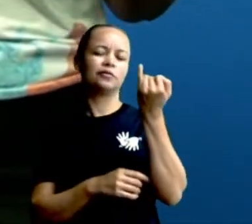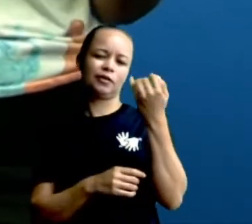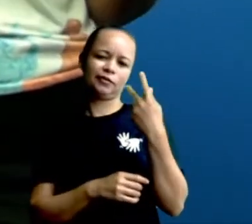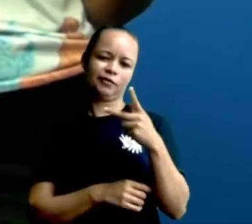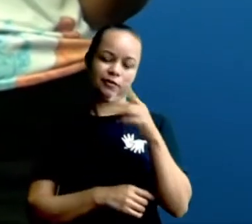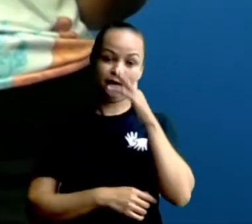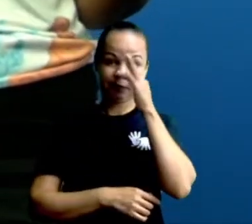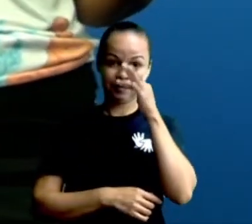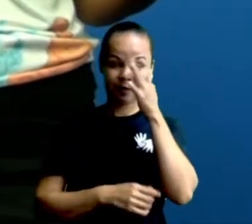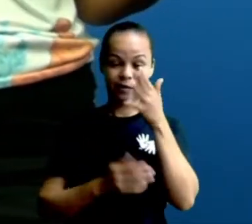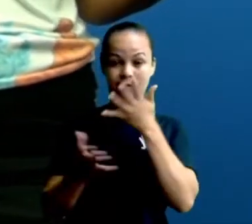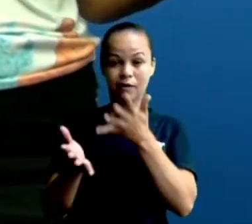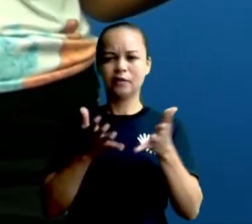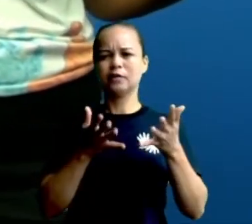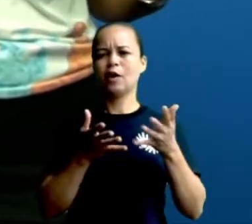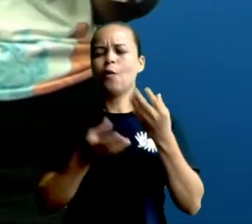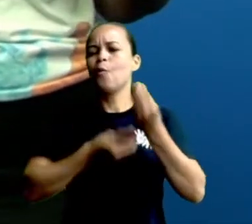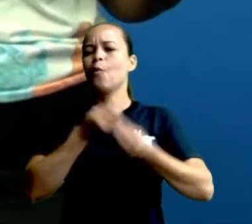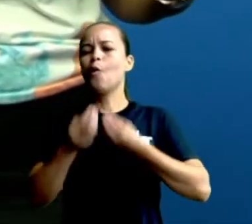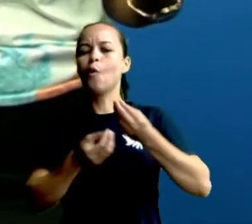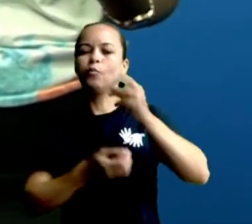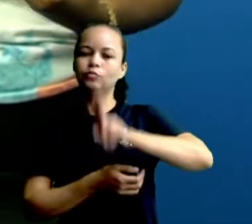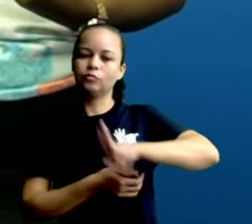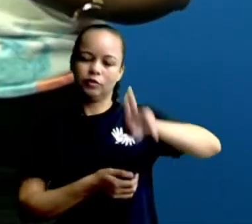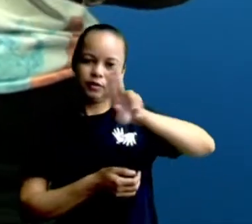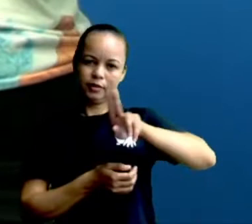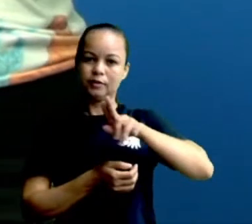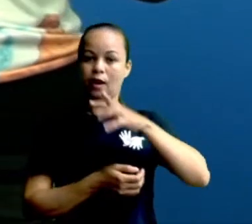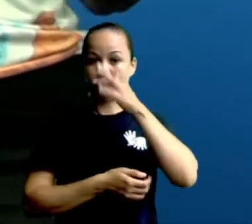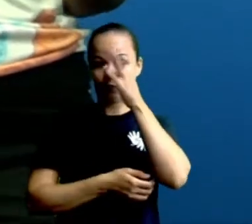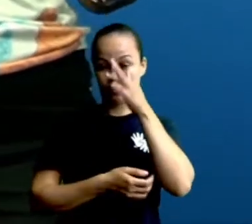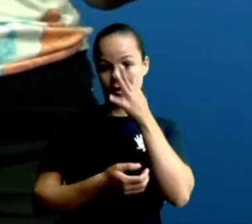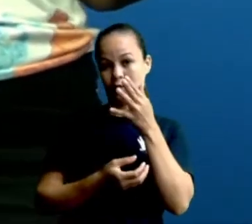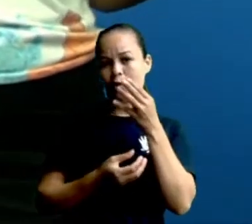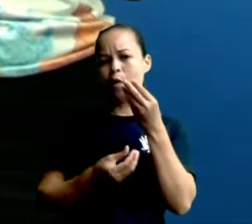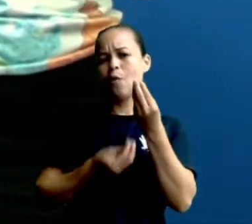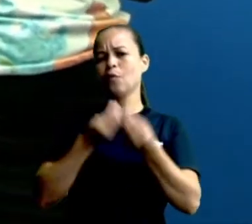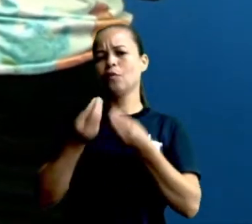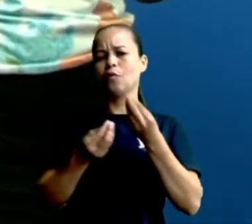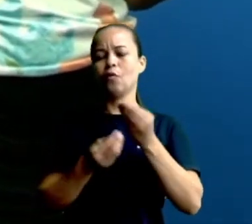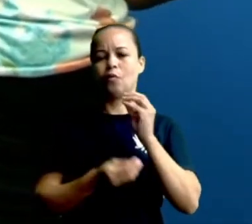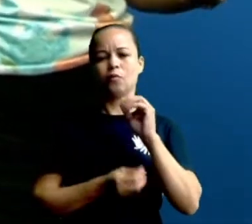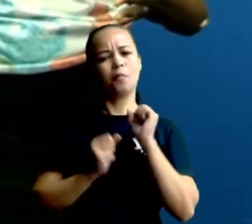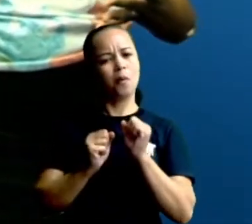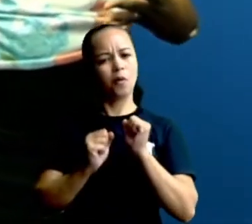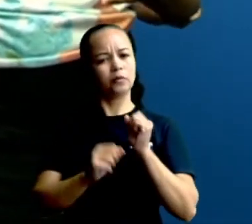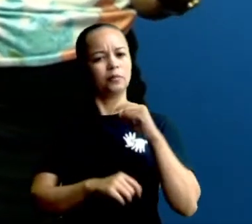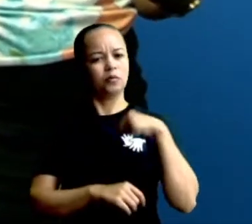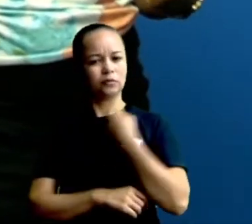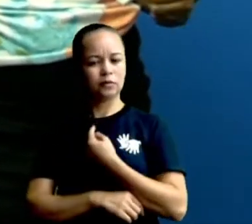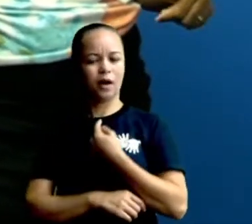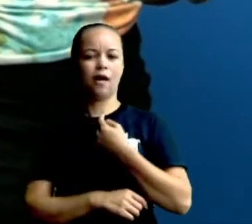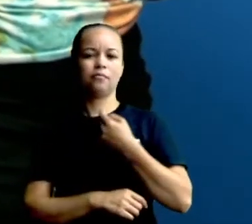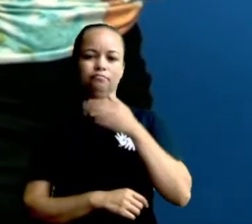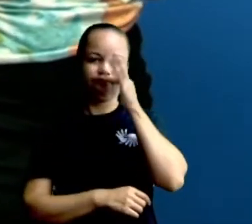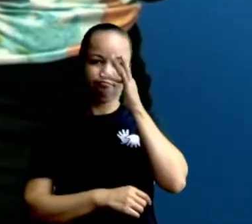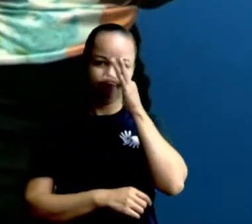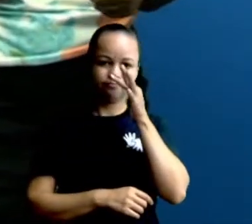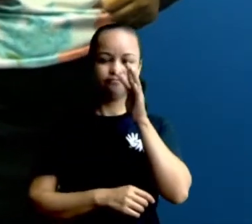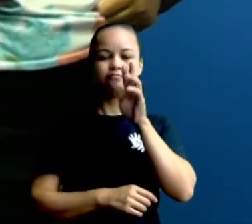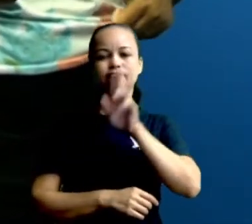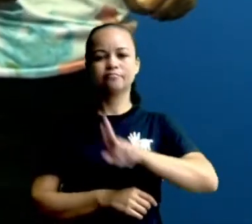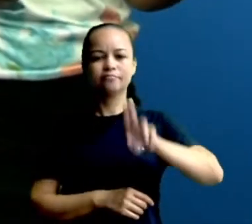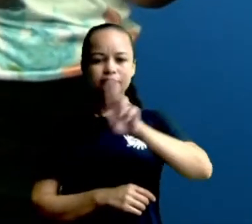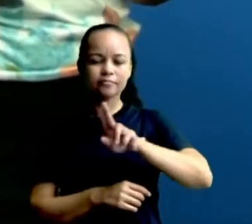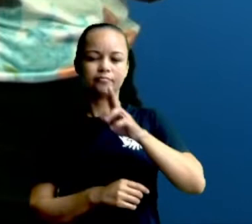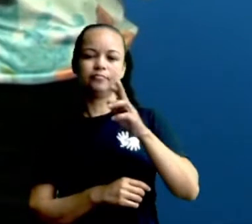seja, como nós podemos utilizar as plantas, como nós usamos as plantas no nosso dia a dia, ok? A gente já